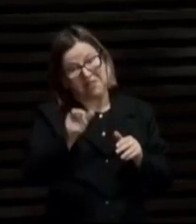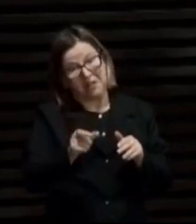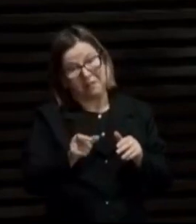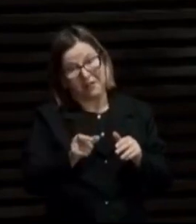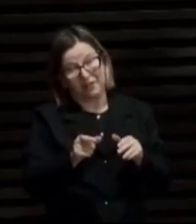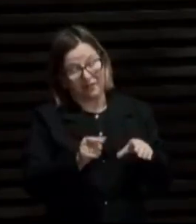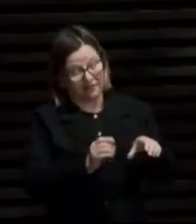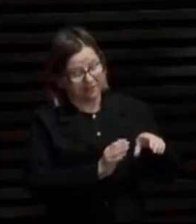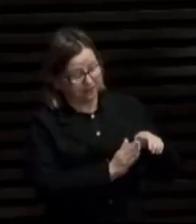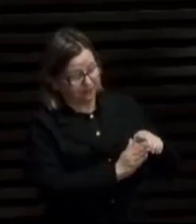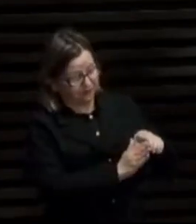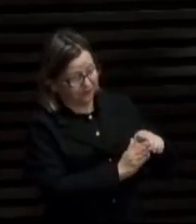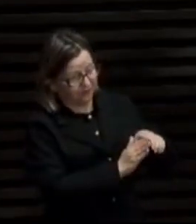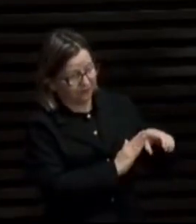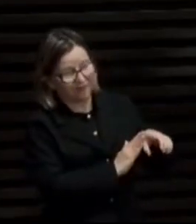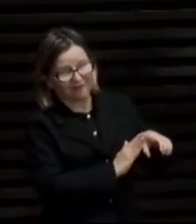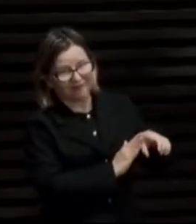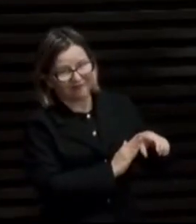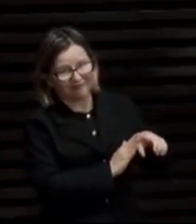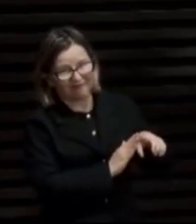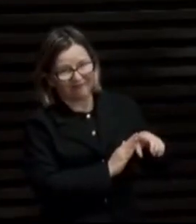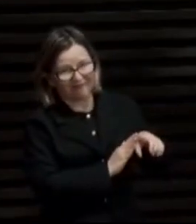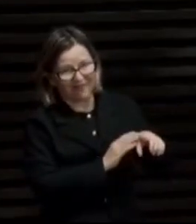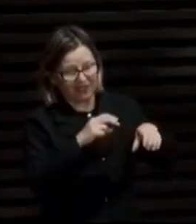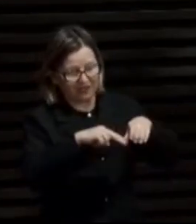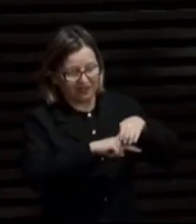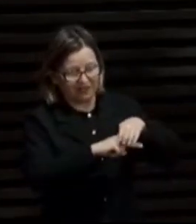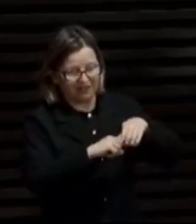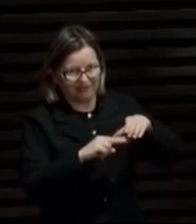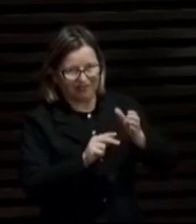Santificação é isso, é nós participando dessa ação.